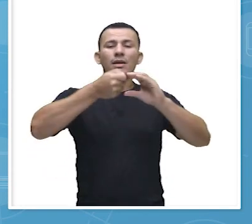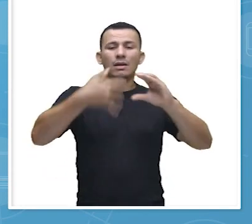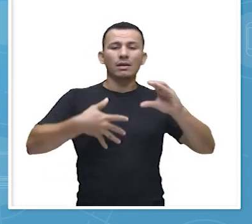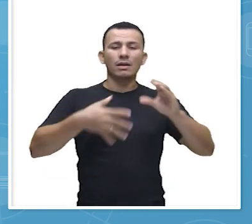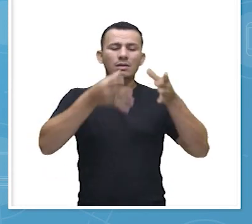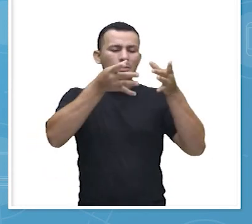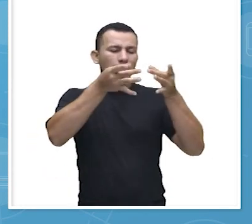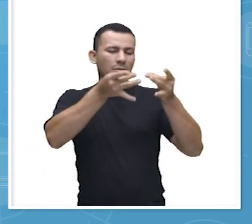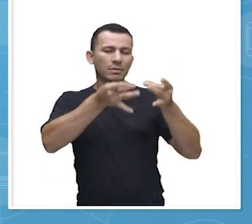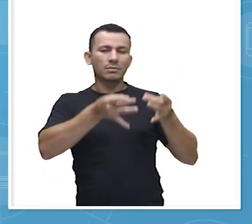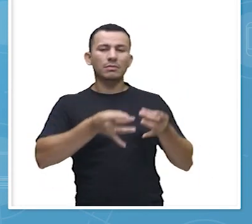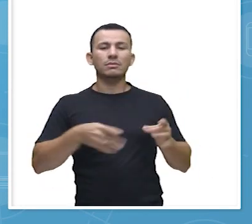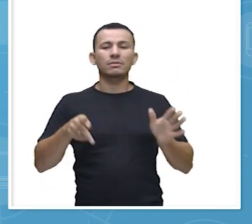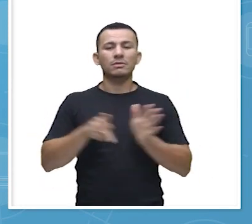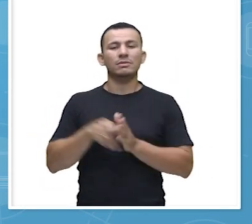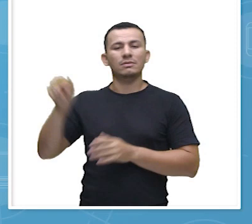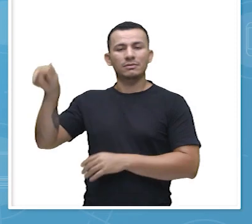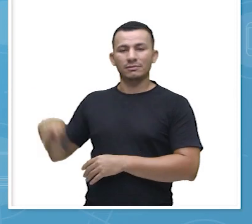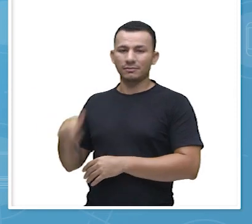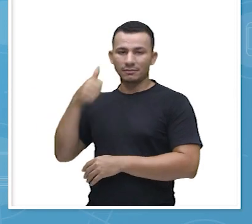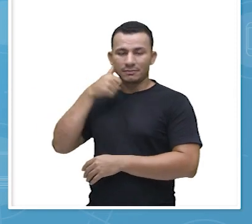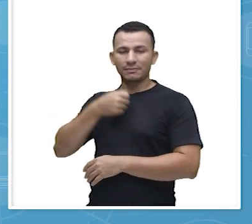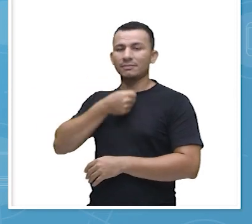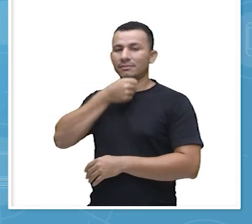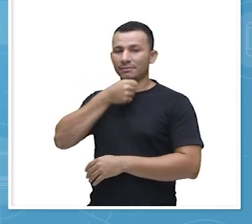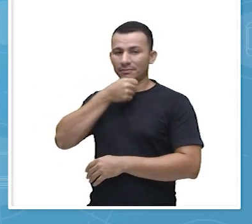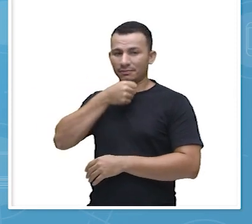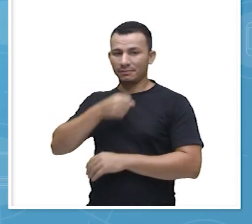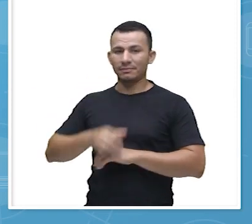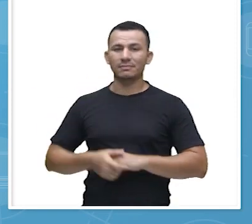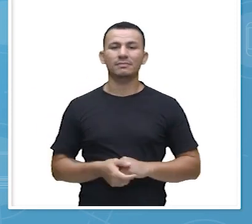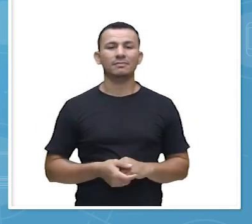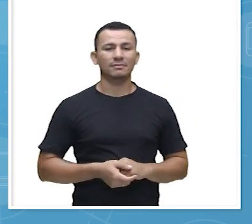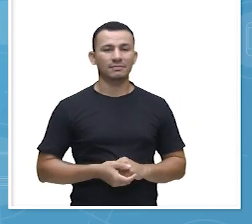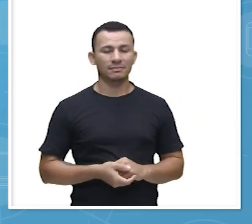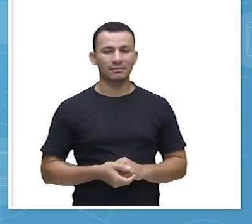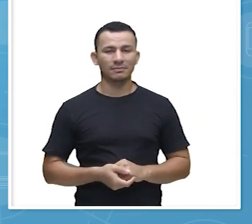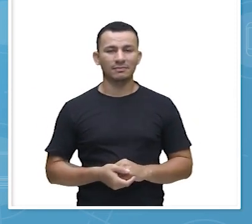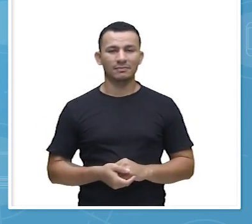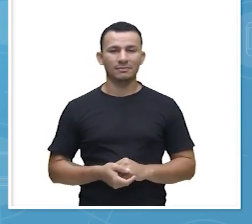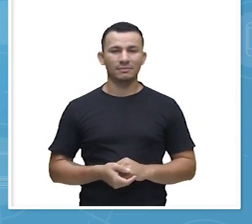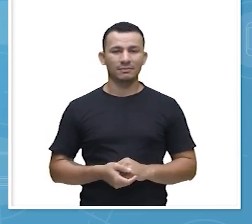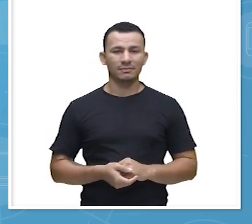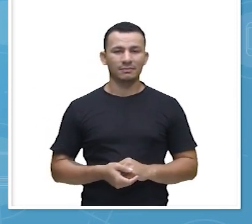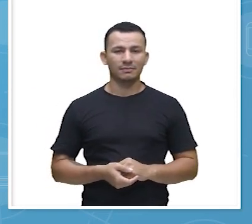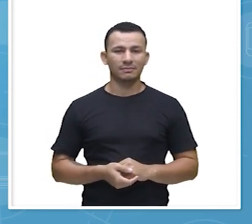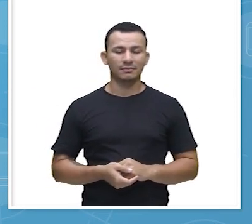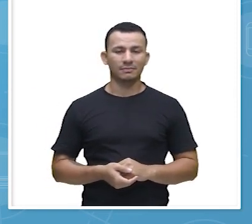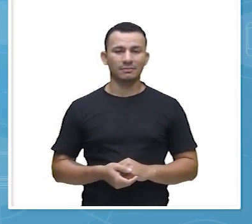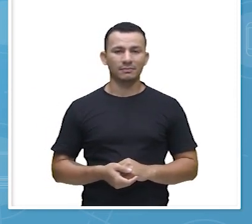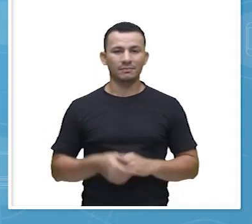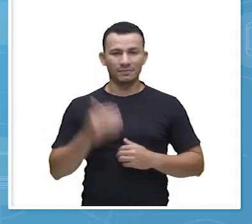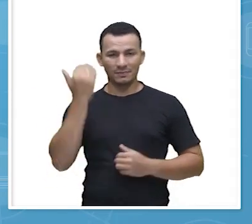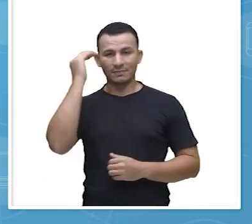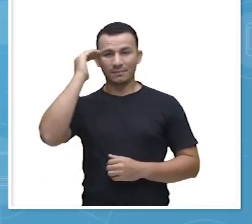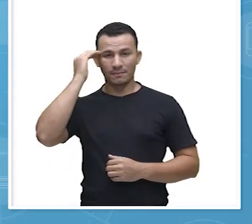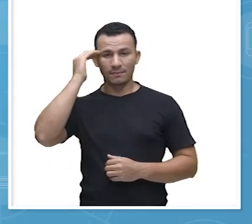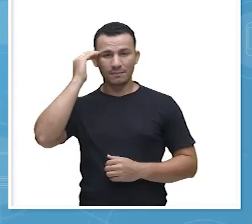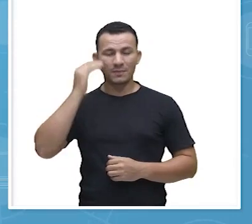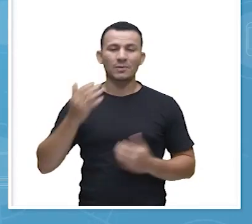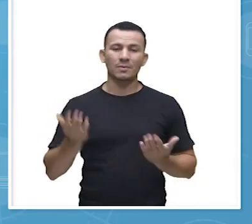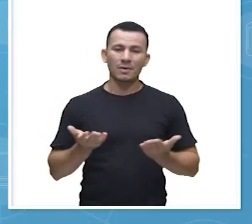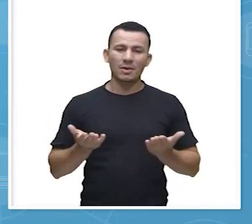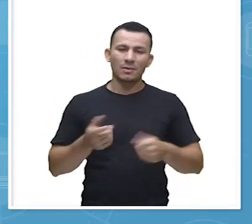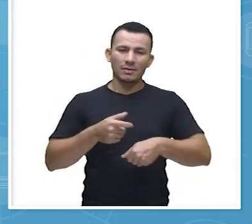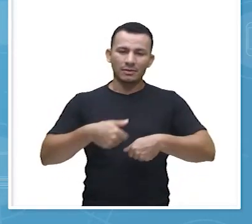caracterizações, né? A respeito de quem? De vovó Maricota. Tá bom, gente? Então, a nossa aula encerra